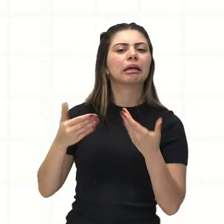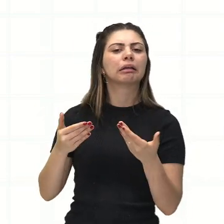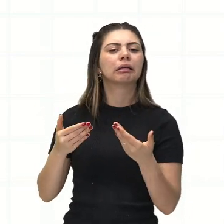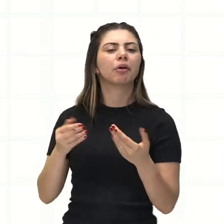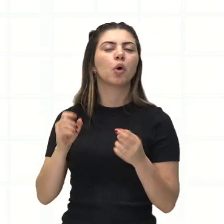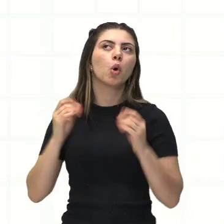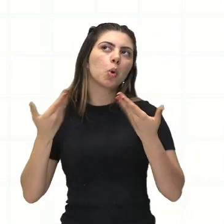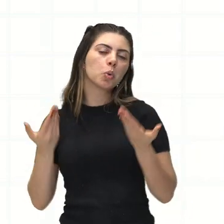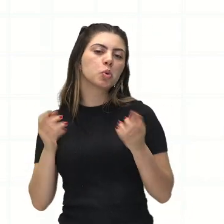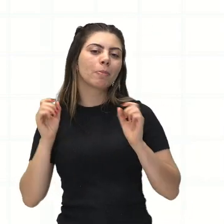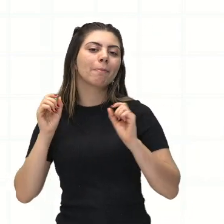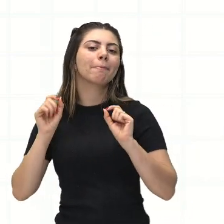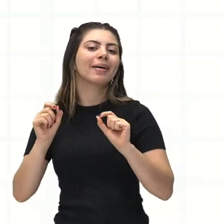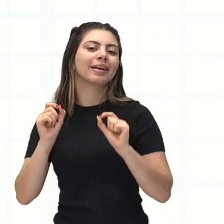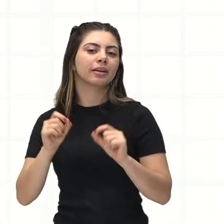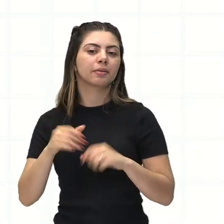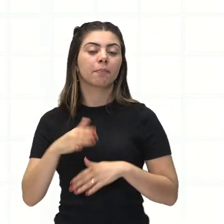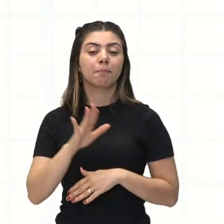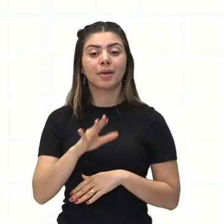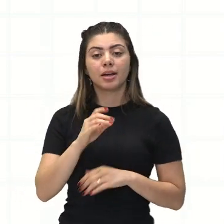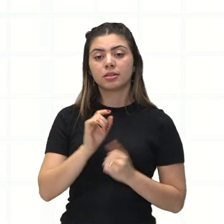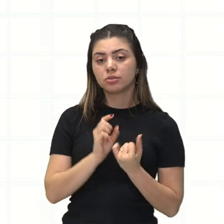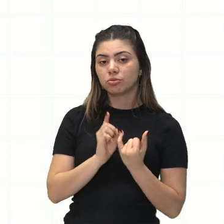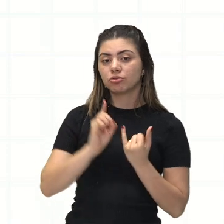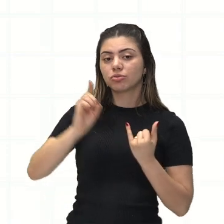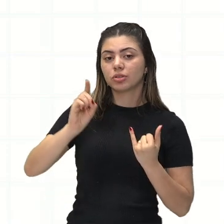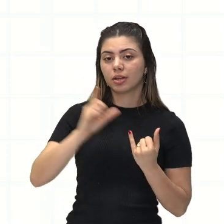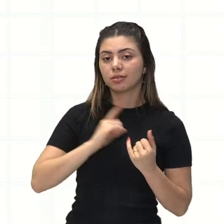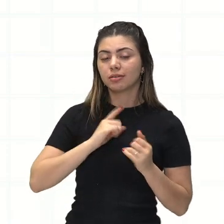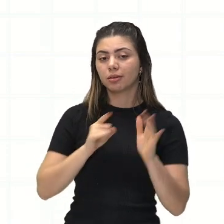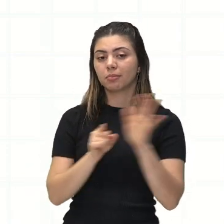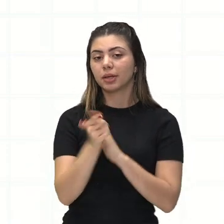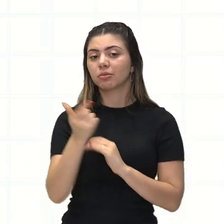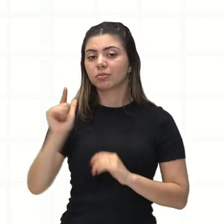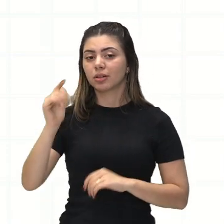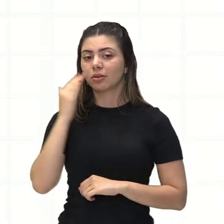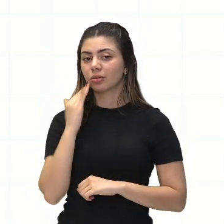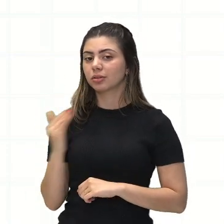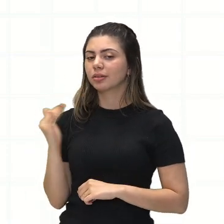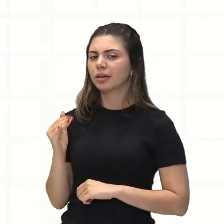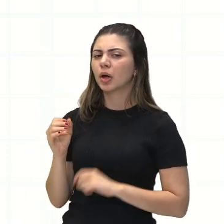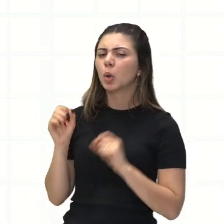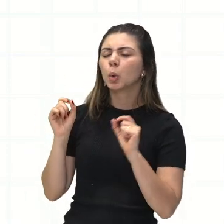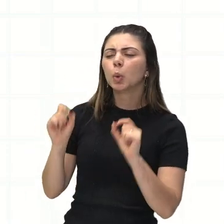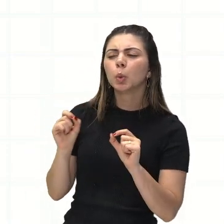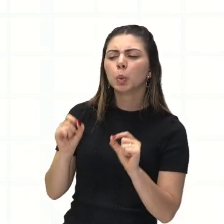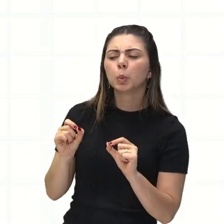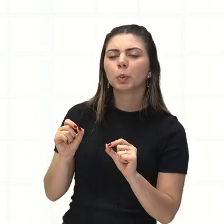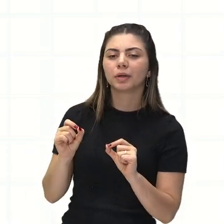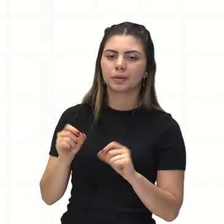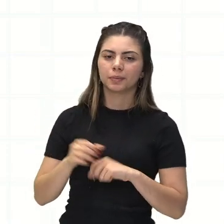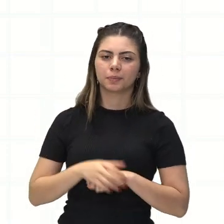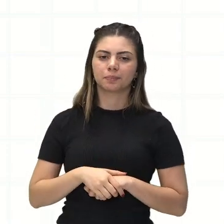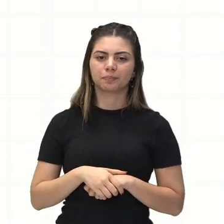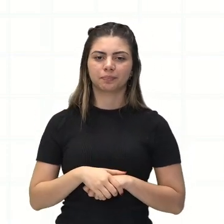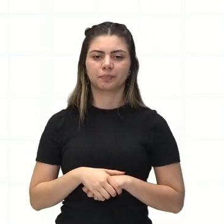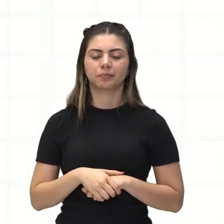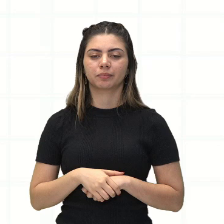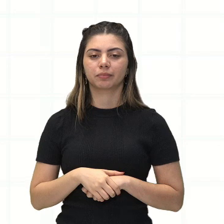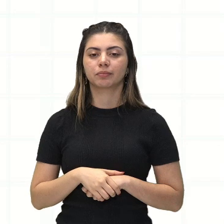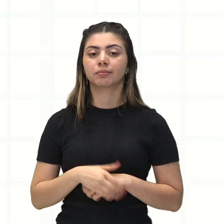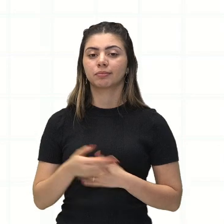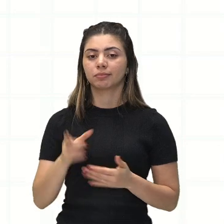né? Enquanto o objeto direto vai responder a essas outras perguntas aqui. O que ou quem? Essas